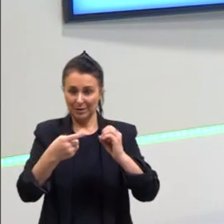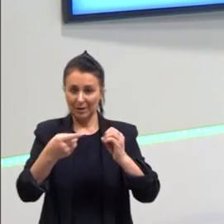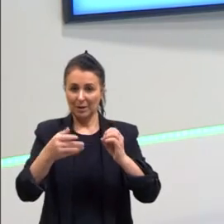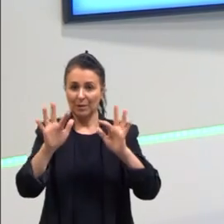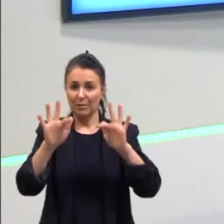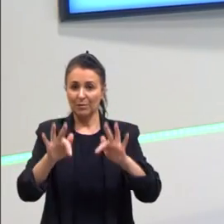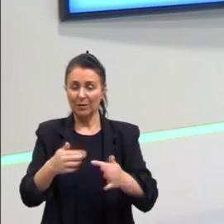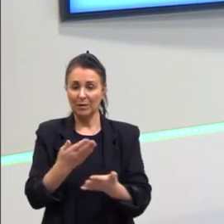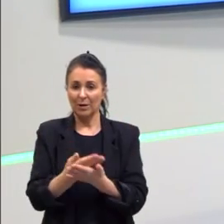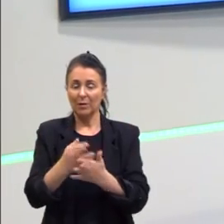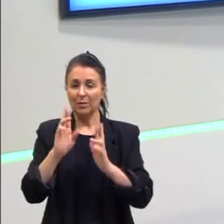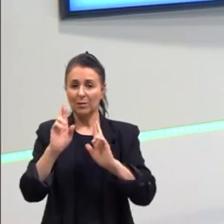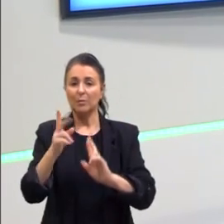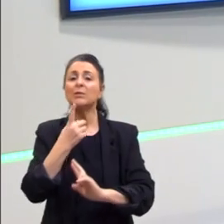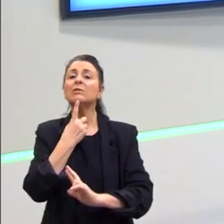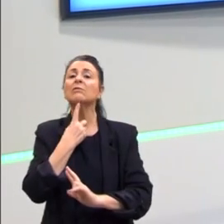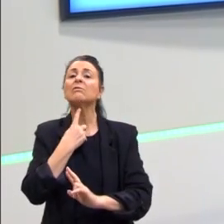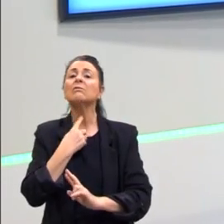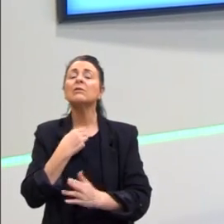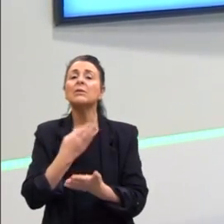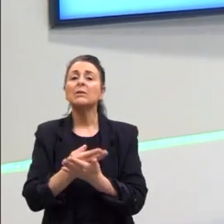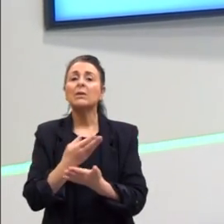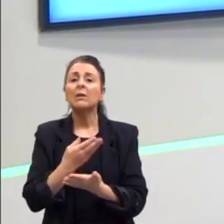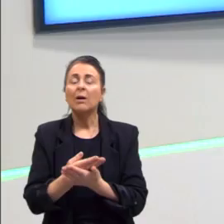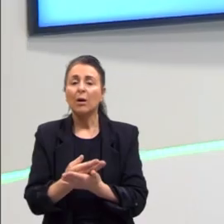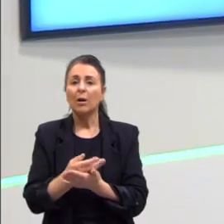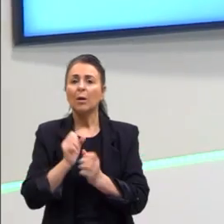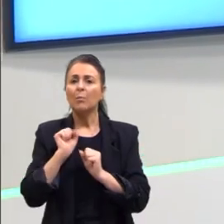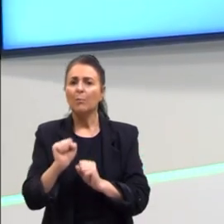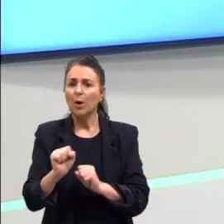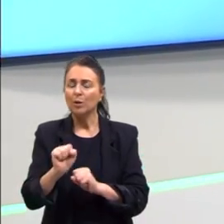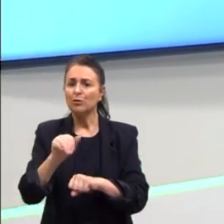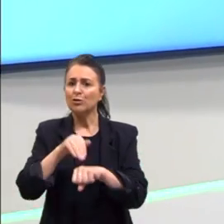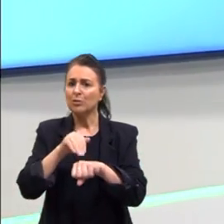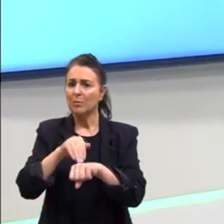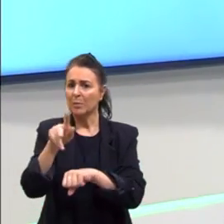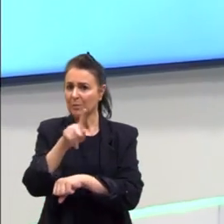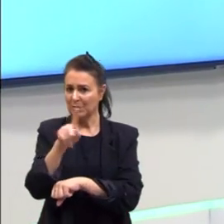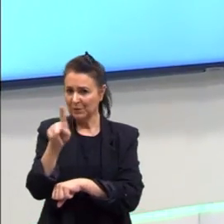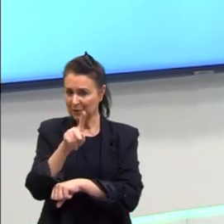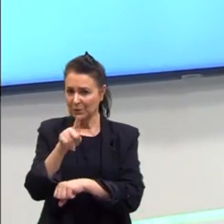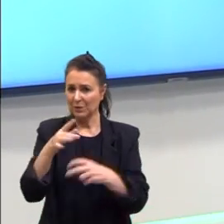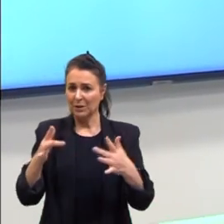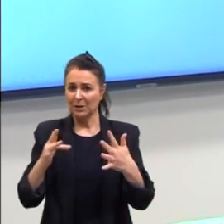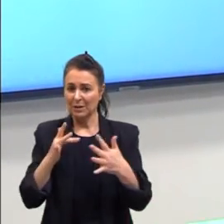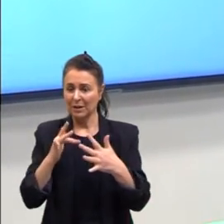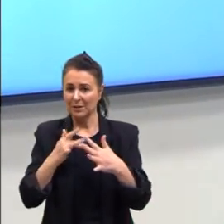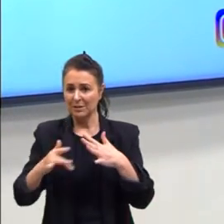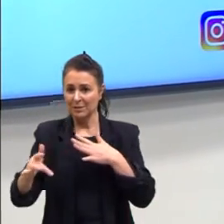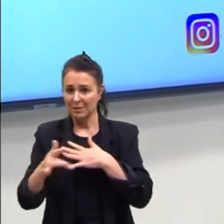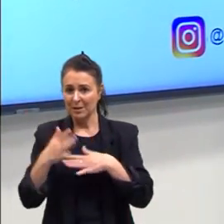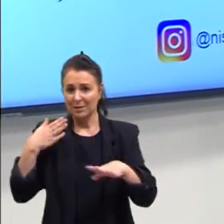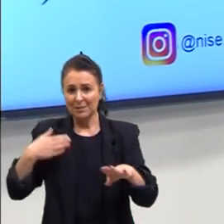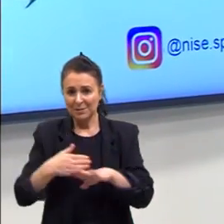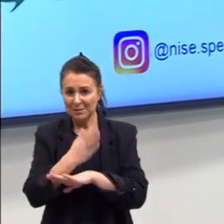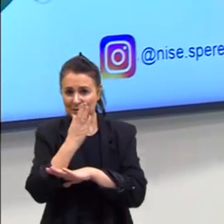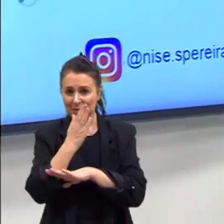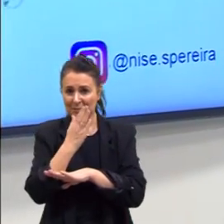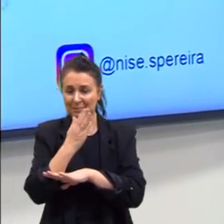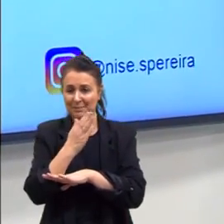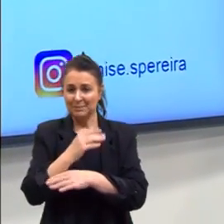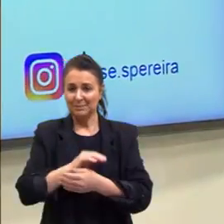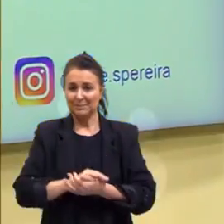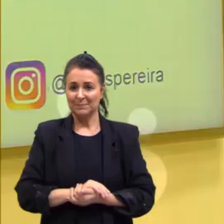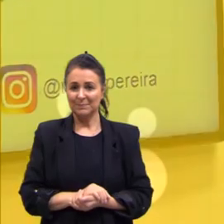espero que vocês tenham gostado da aula qualquer coisa pode me chamar lá nas redes sociais e partiu passar beijão